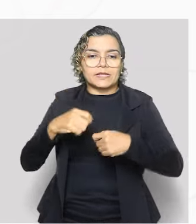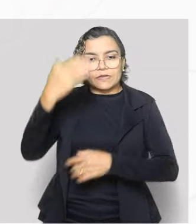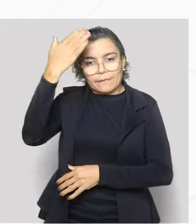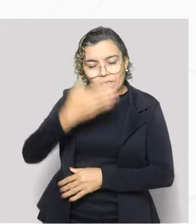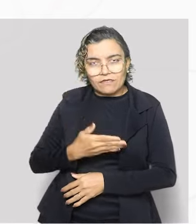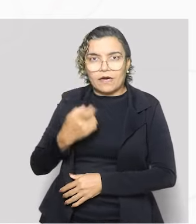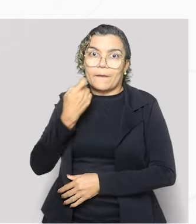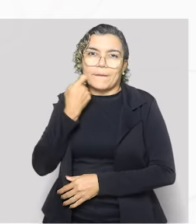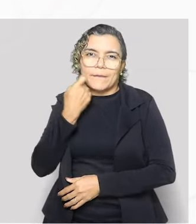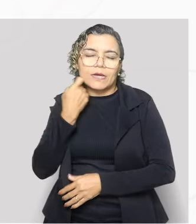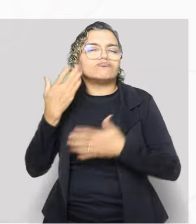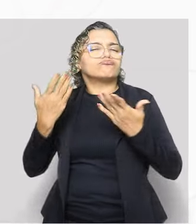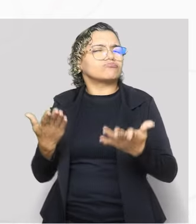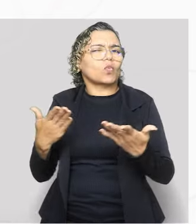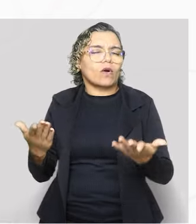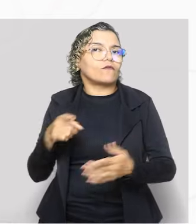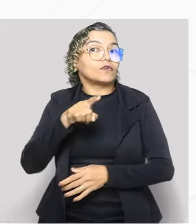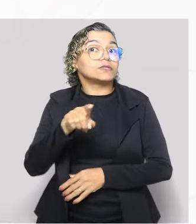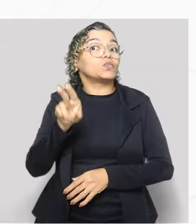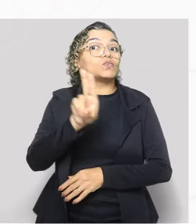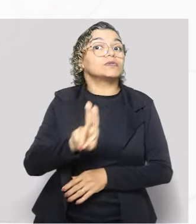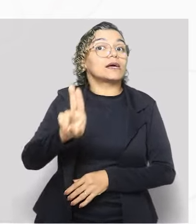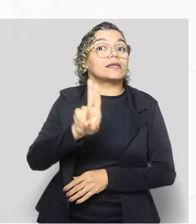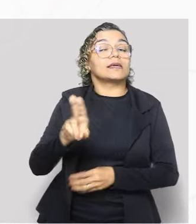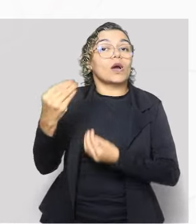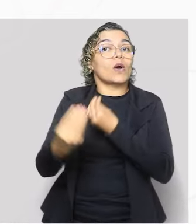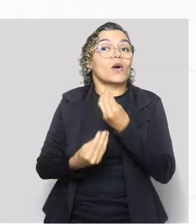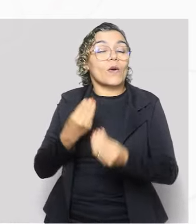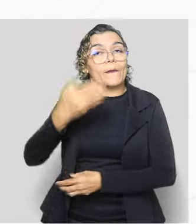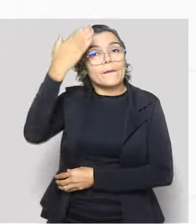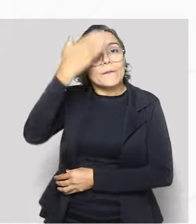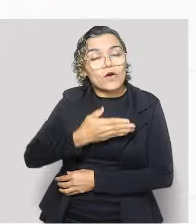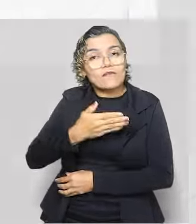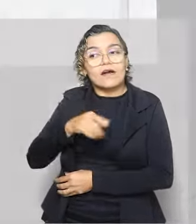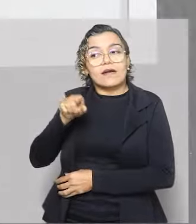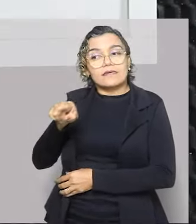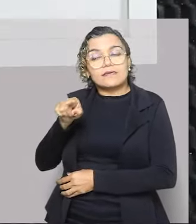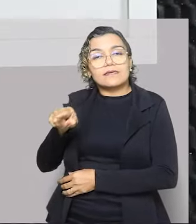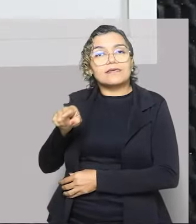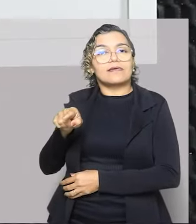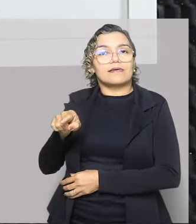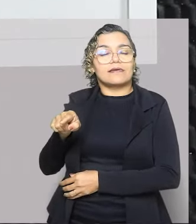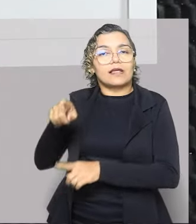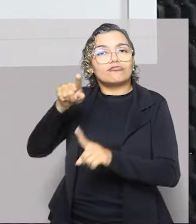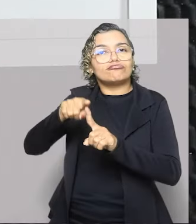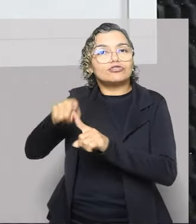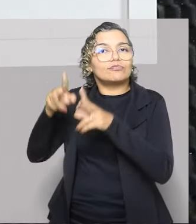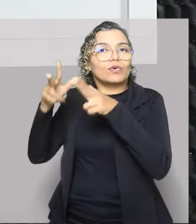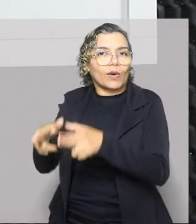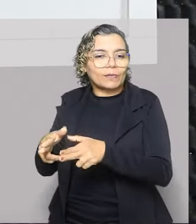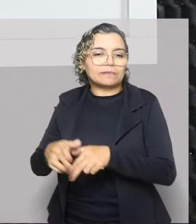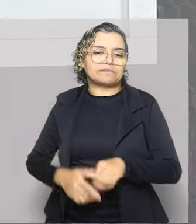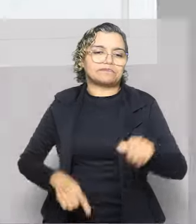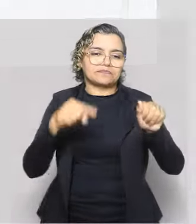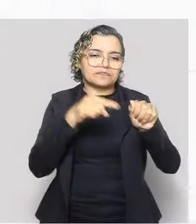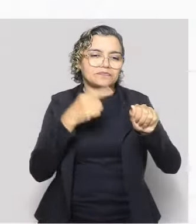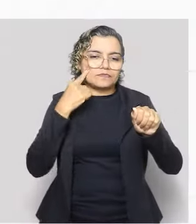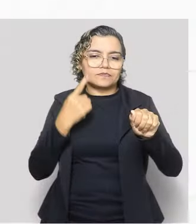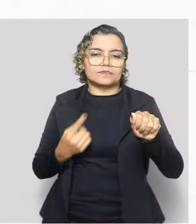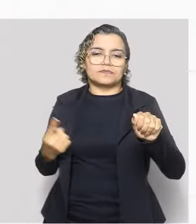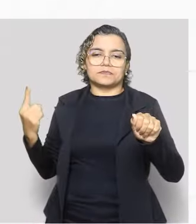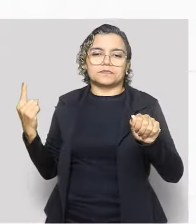esses salmões então o que que você usaria para provar que esses organismos são da mesma espécie letra A